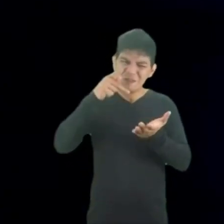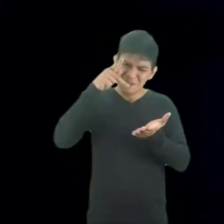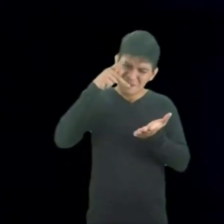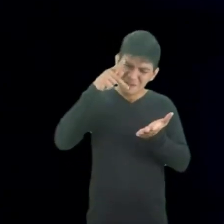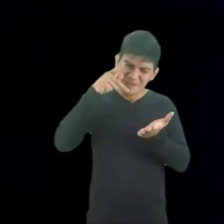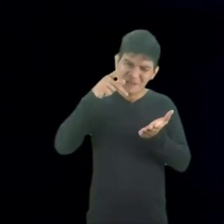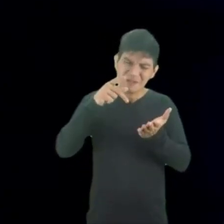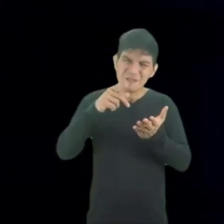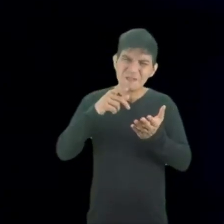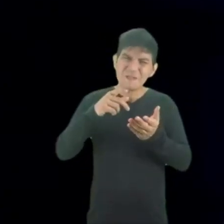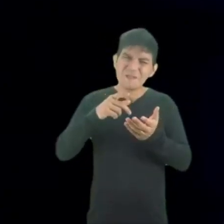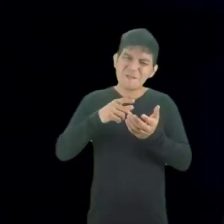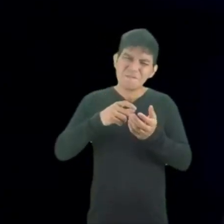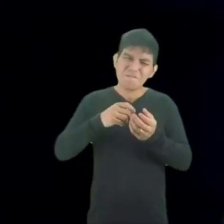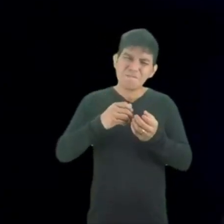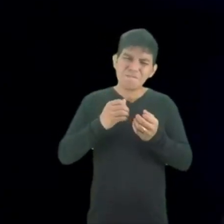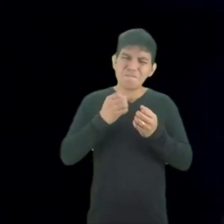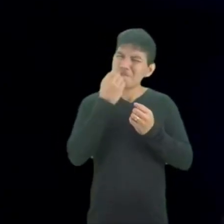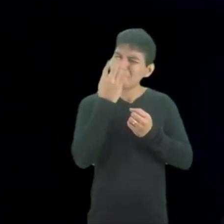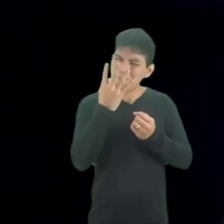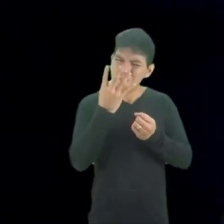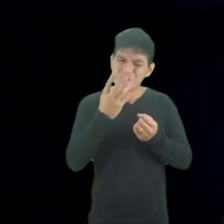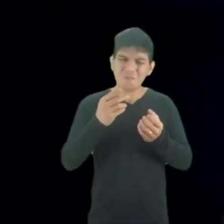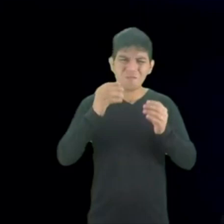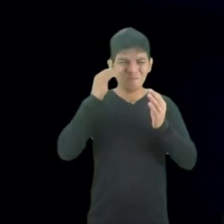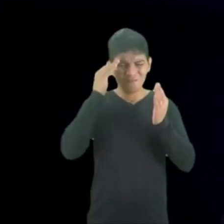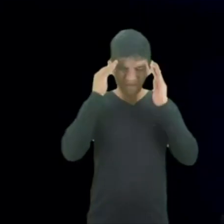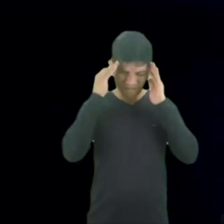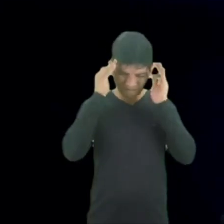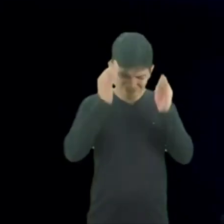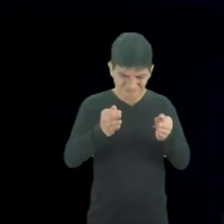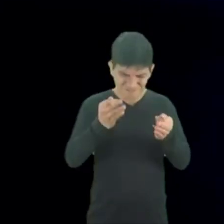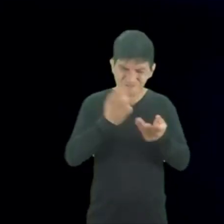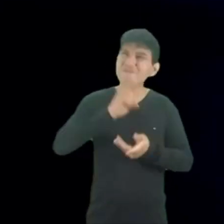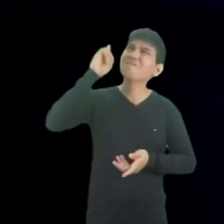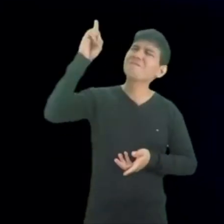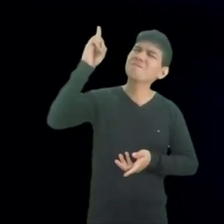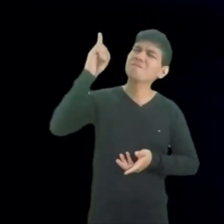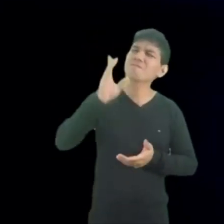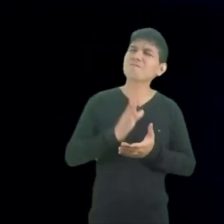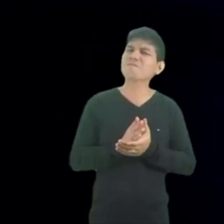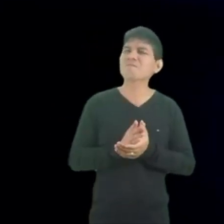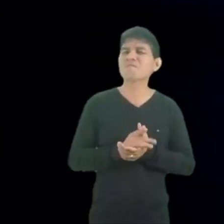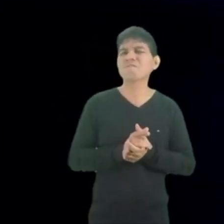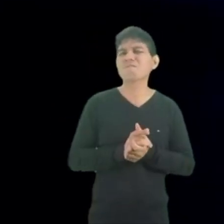vale a pena ser fiel a Deus?